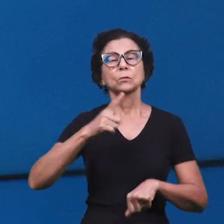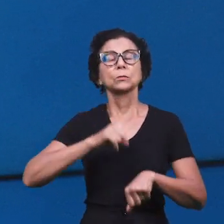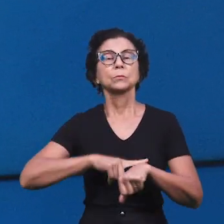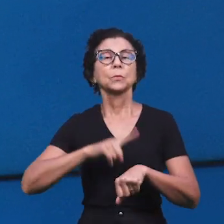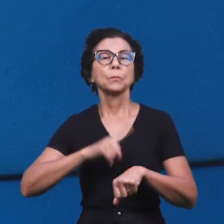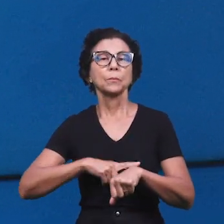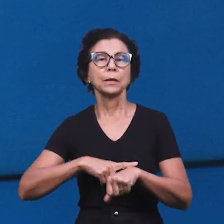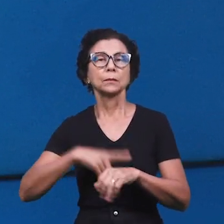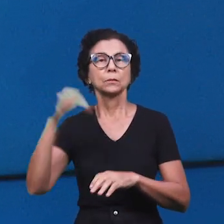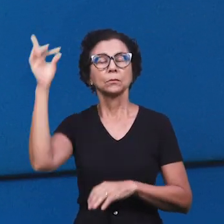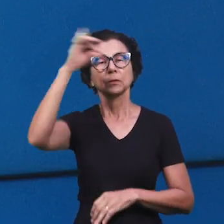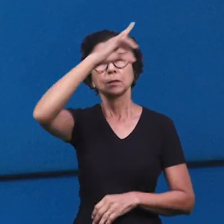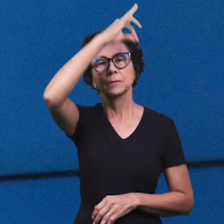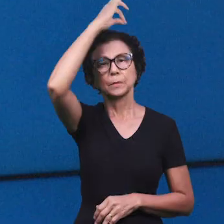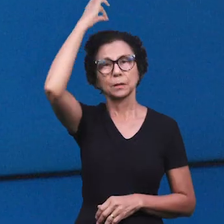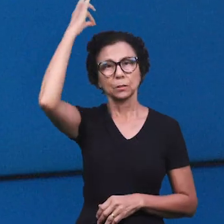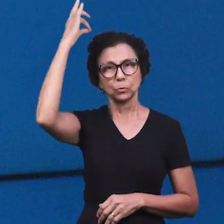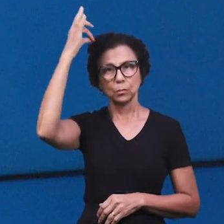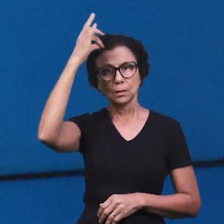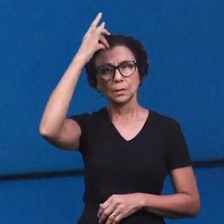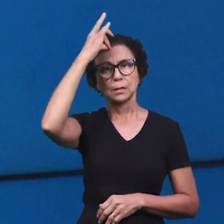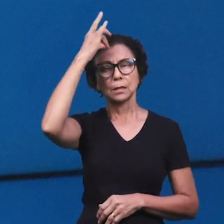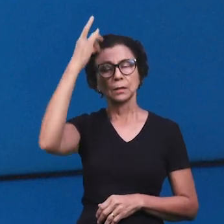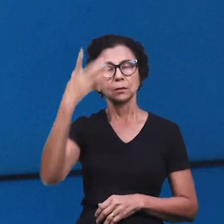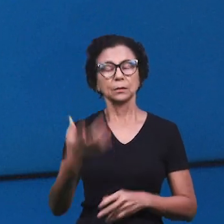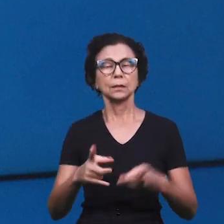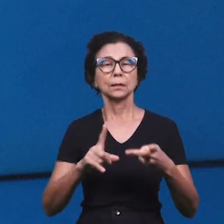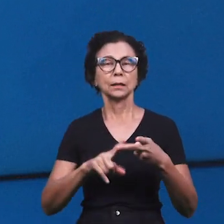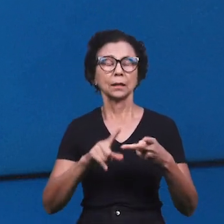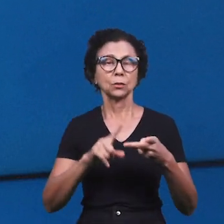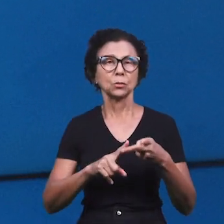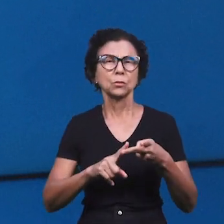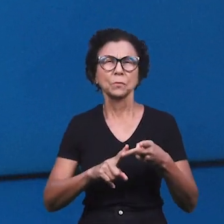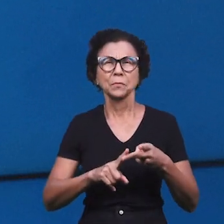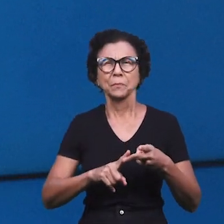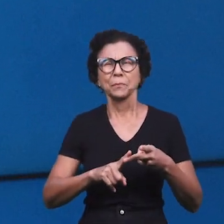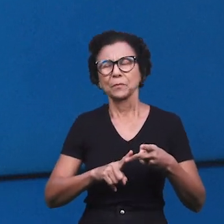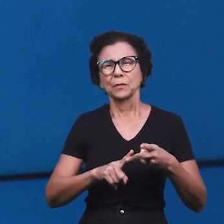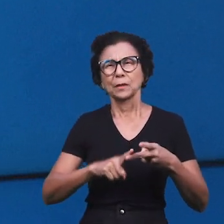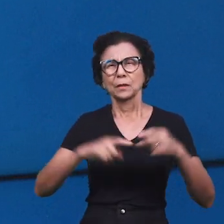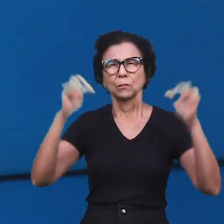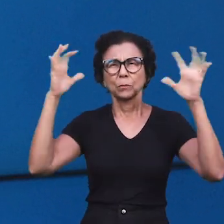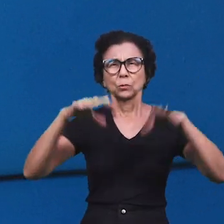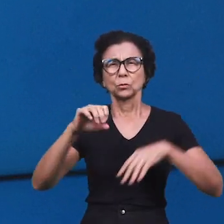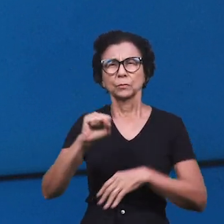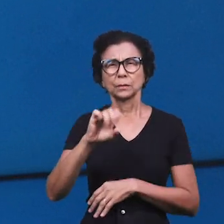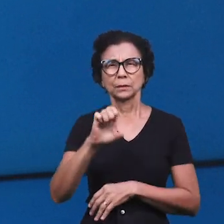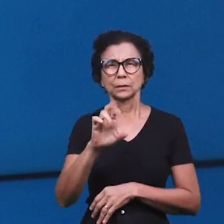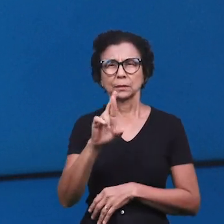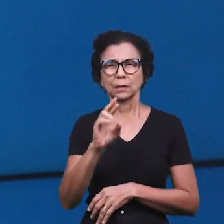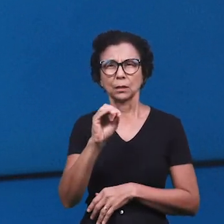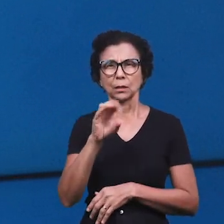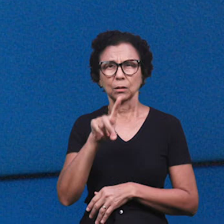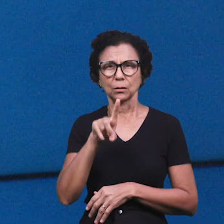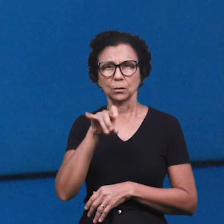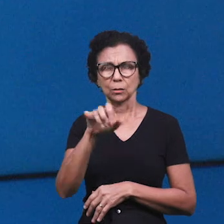aquela chuva da tarde do dia. Enquanto a primeira chuva, a temporã, conforme muito bem explicado pelos irmãos,